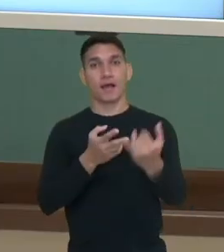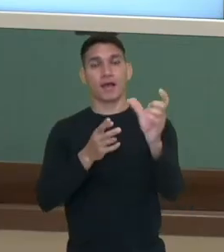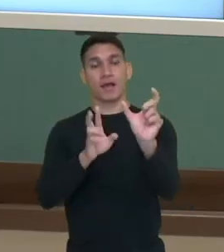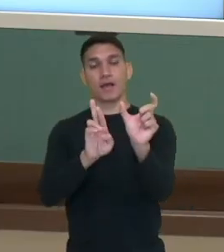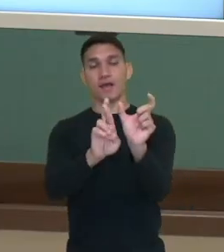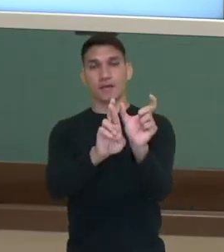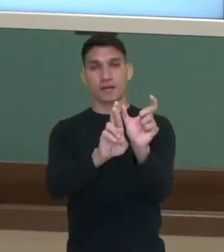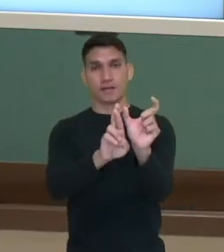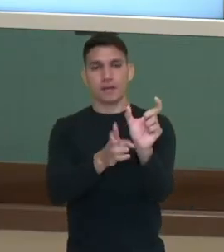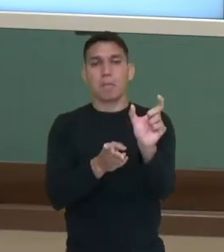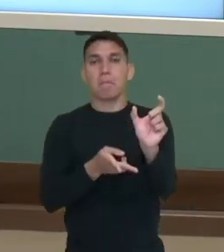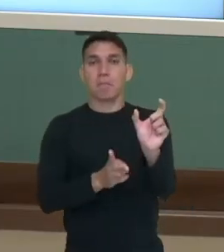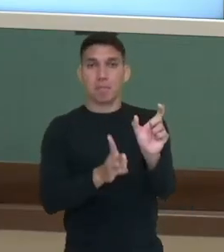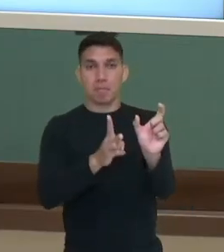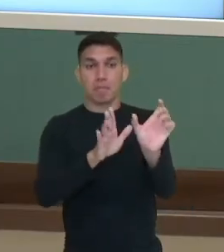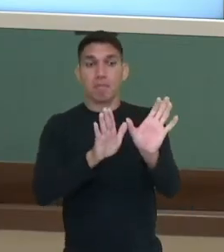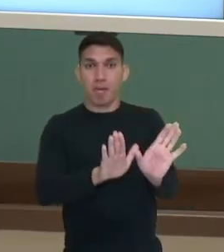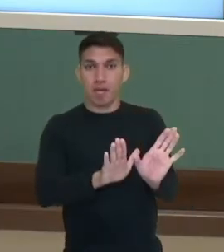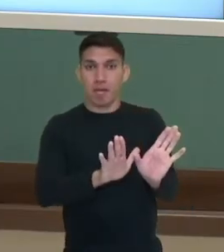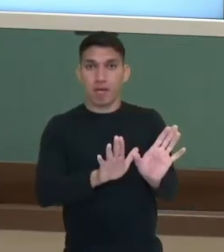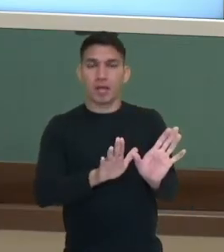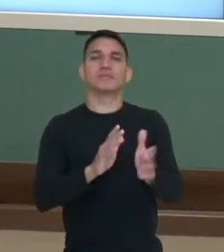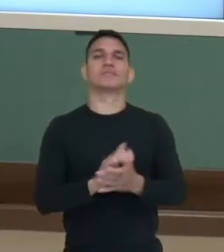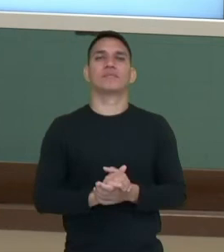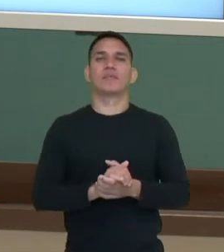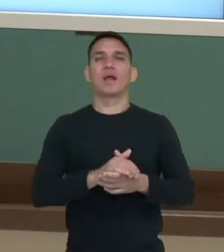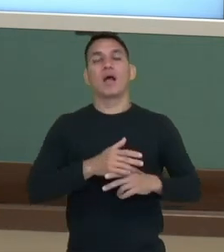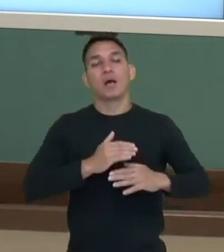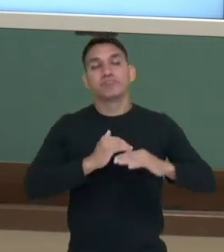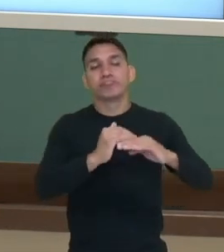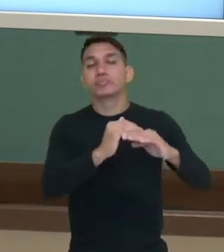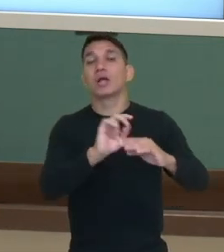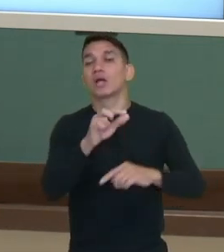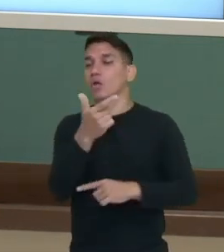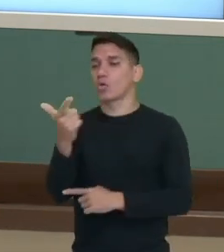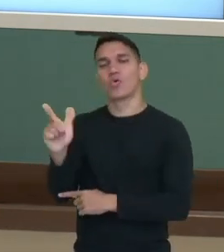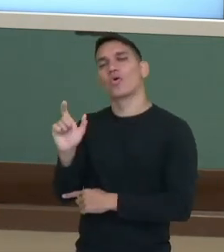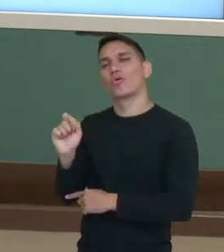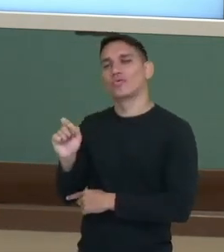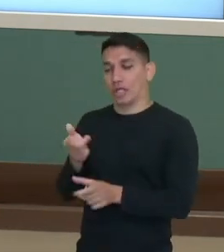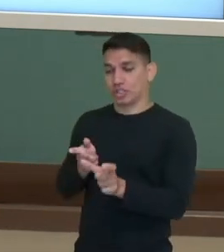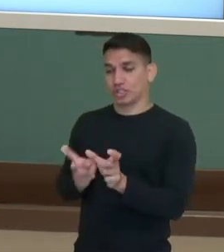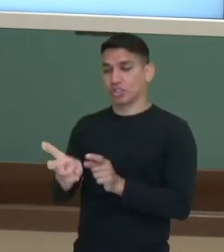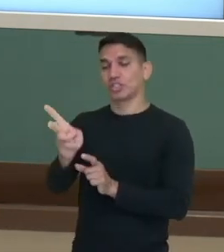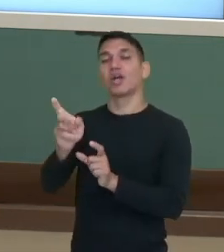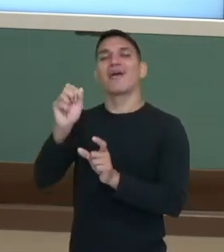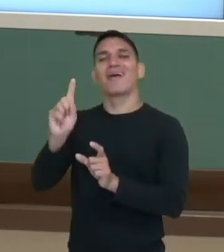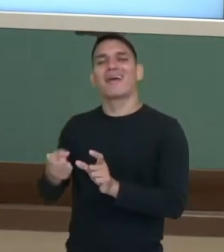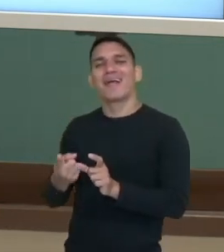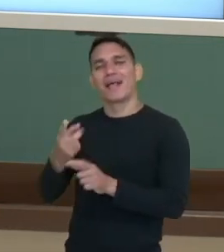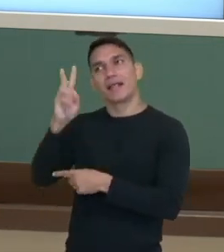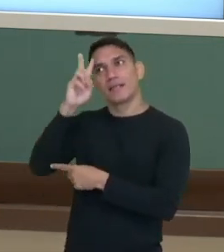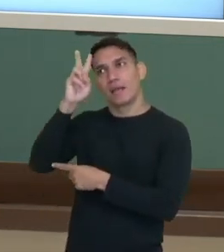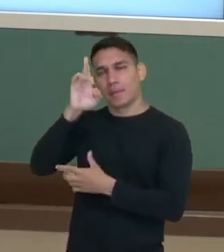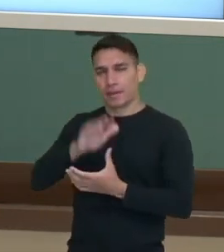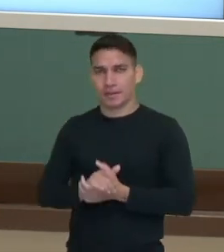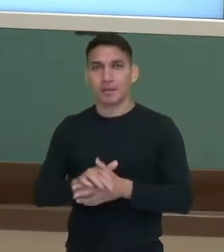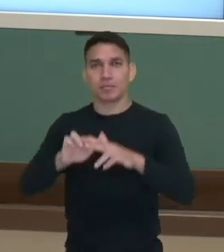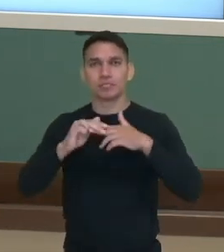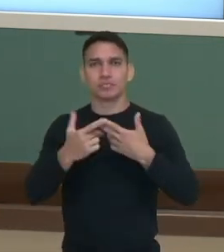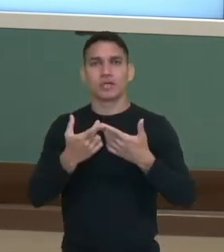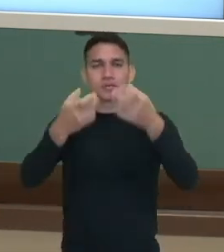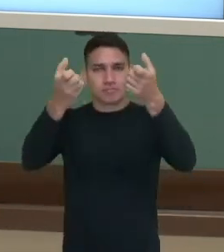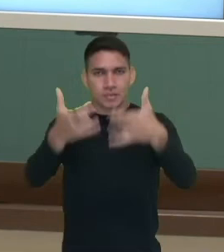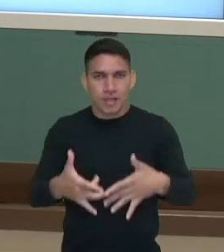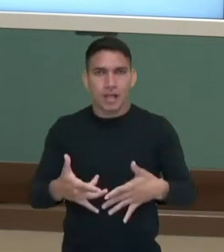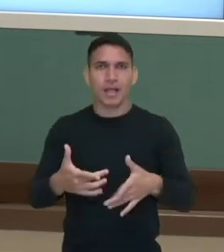a ênclise, o manter, e o gerúndio lembrando, também justificando a ênclise do pronome.